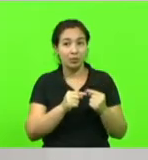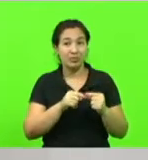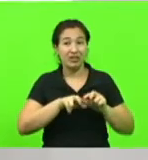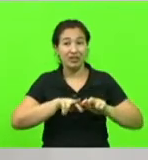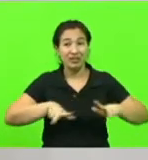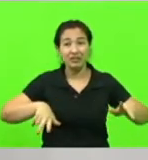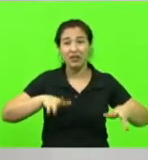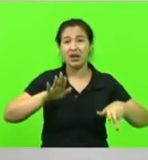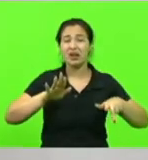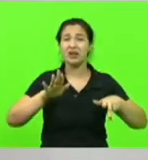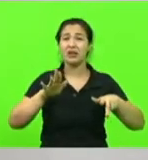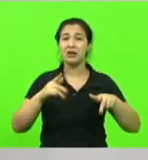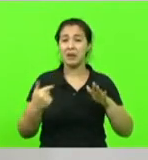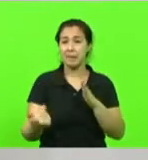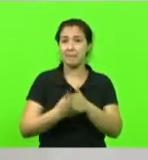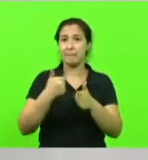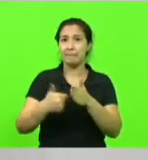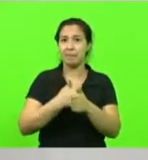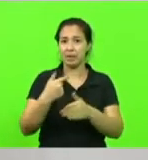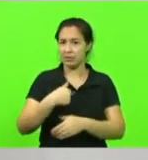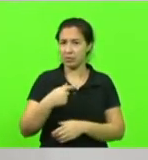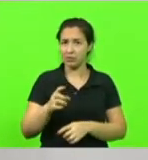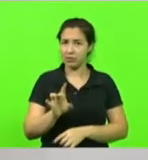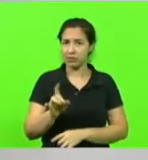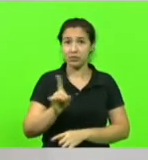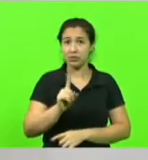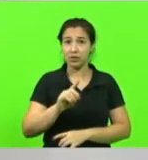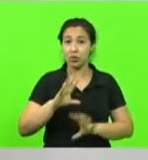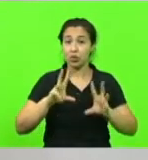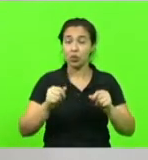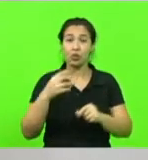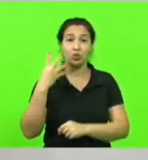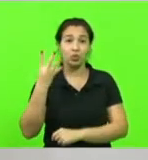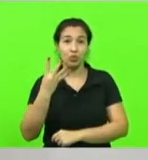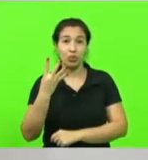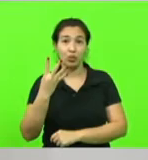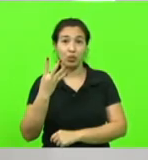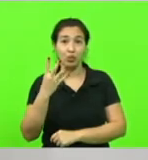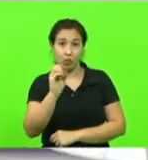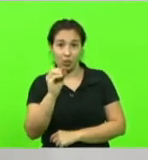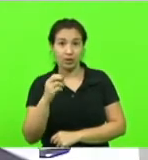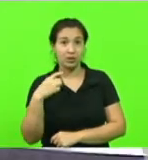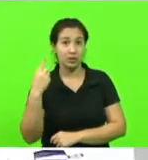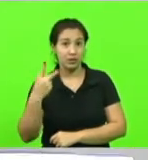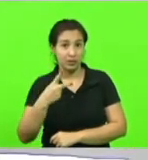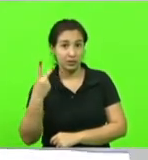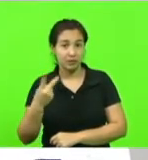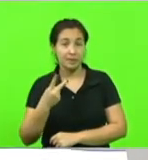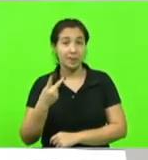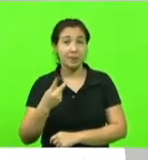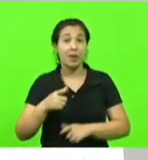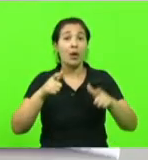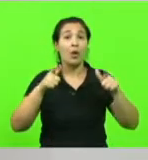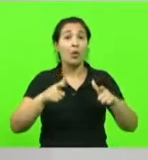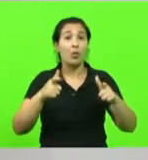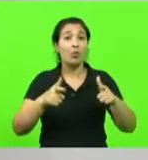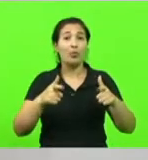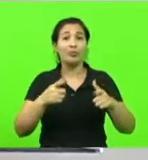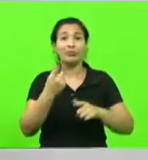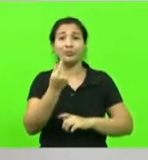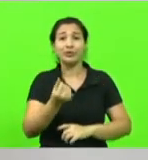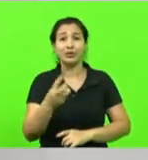foi perguntado, não apenas a mim, aos 40 parlamentares, aonde estão os 33 milhões?